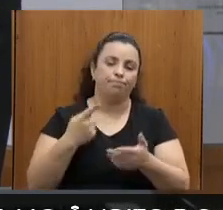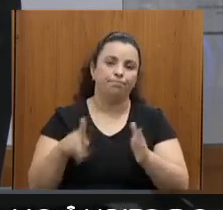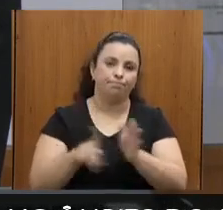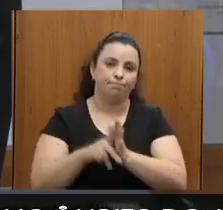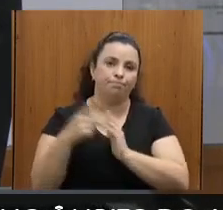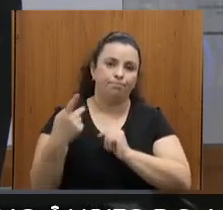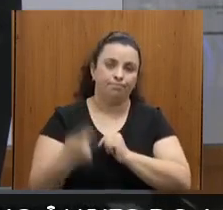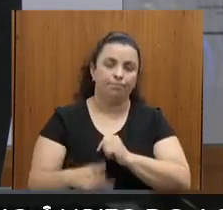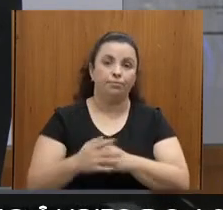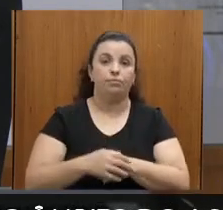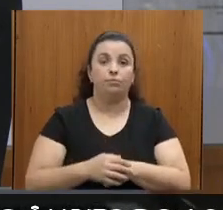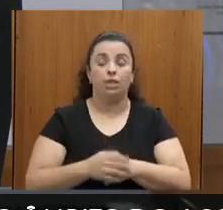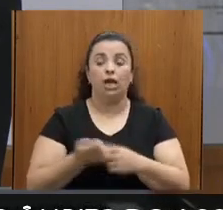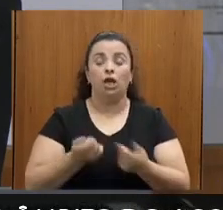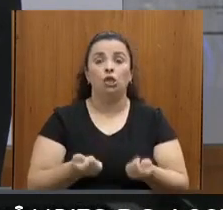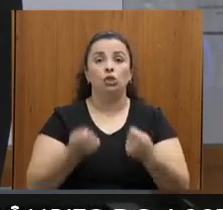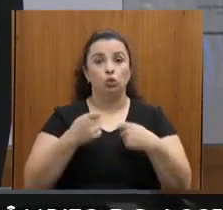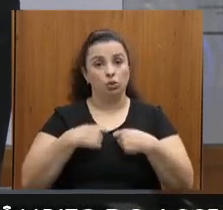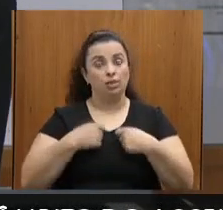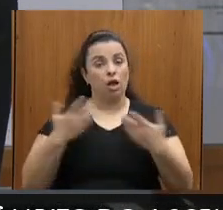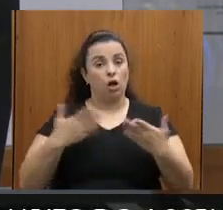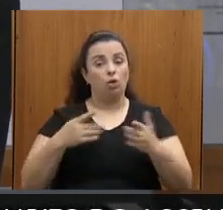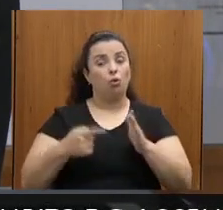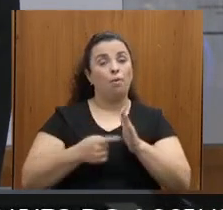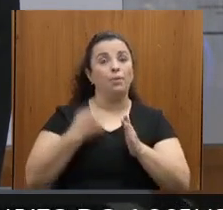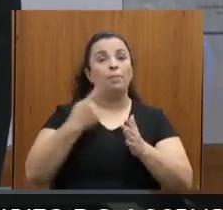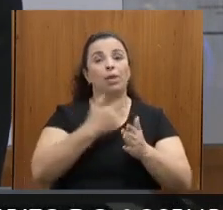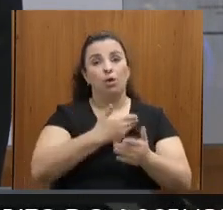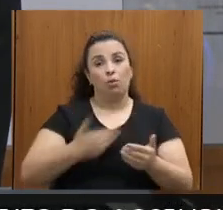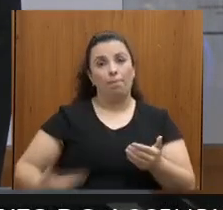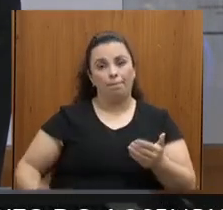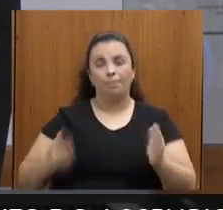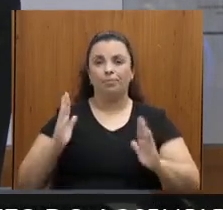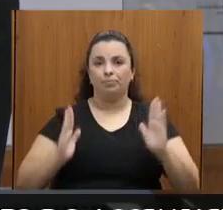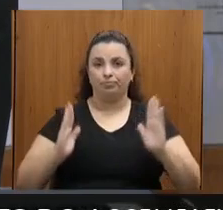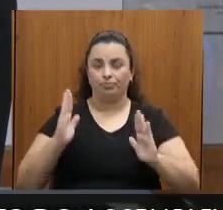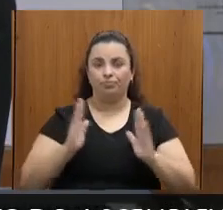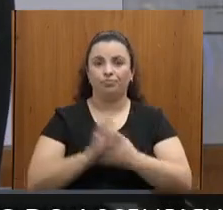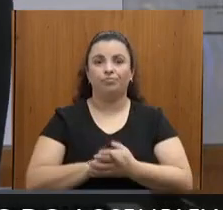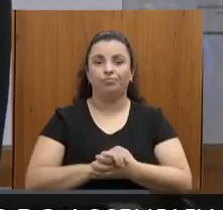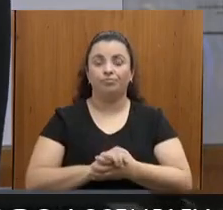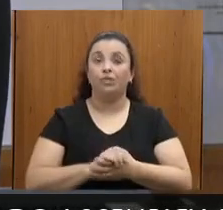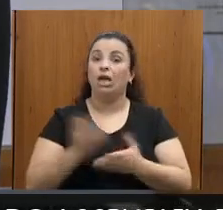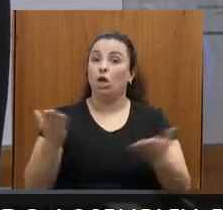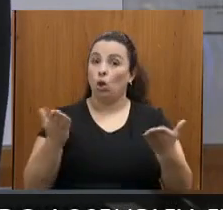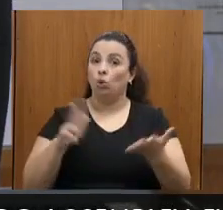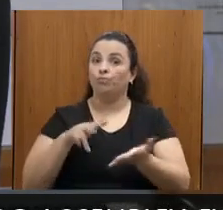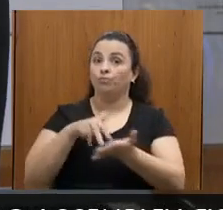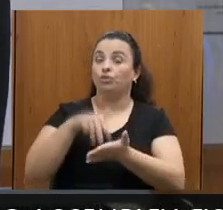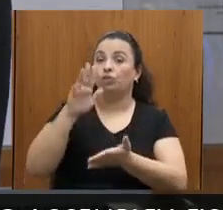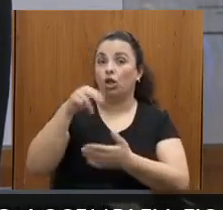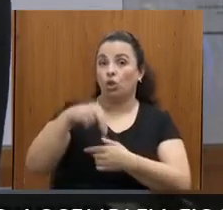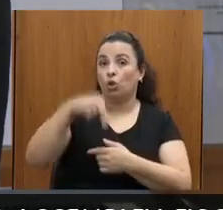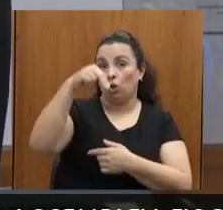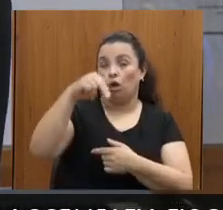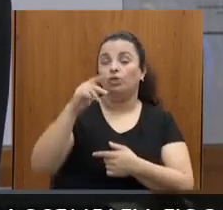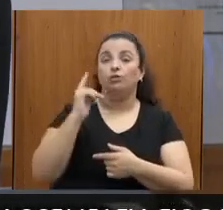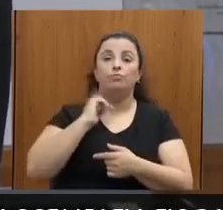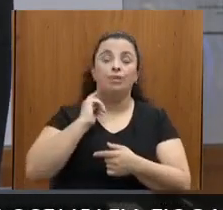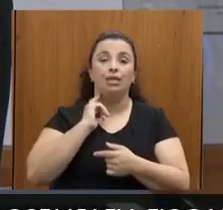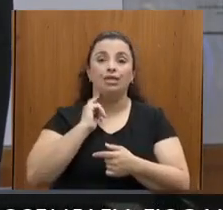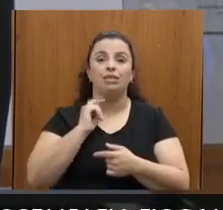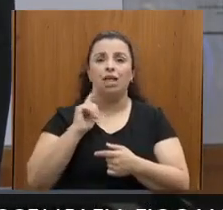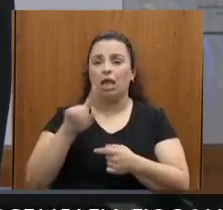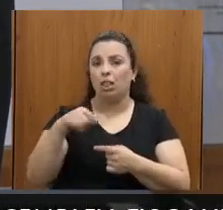mandato, eu que estive hoje no Norte de Minas, estamos aqui fazendo essa discussão, logo em breve estamos pegando estrada